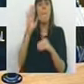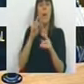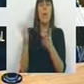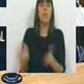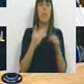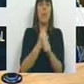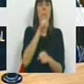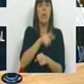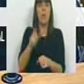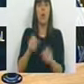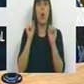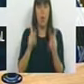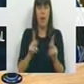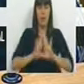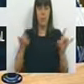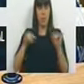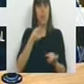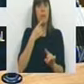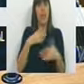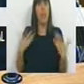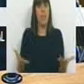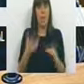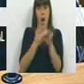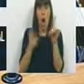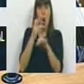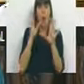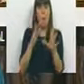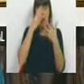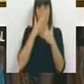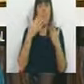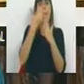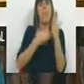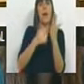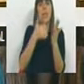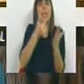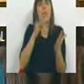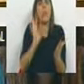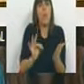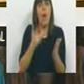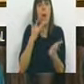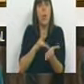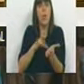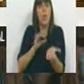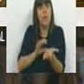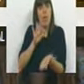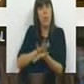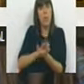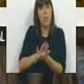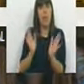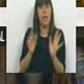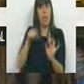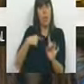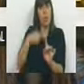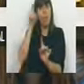da produtividade do trabalhador. Ok? Aqui estamos a falar de aumentos, página 54, do livrinho que foi publicado por